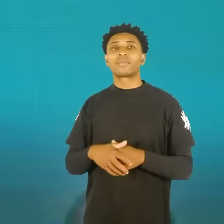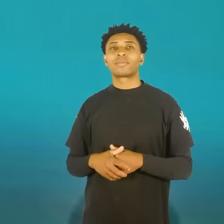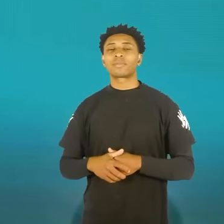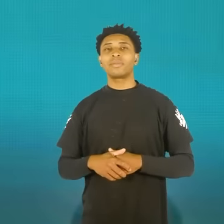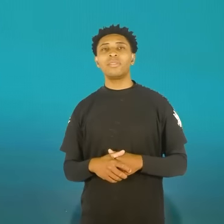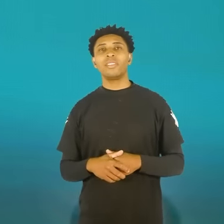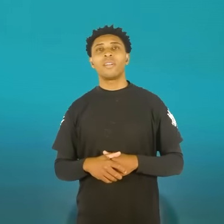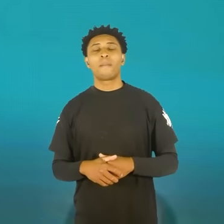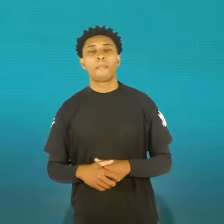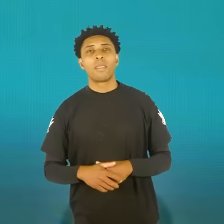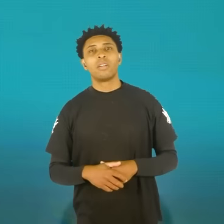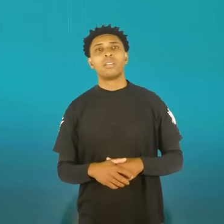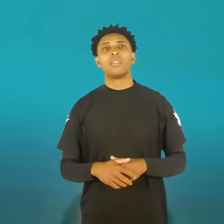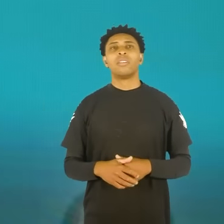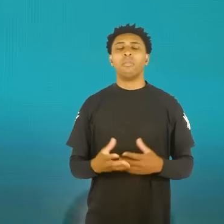7.